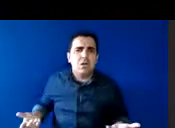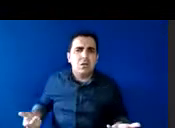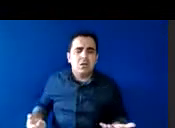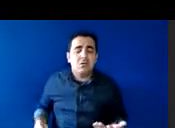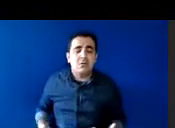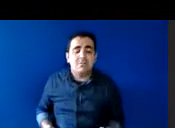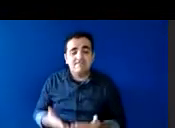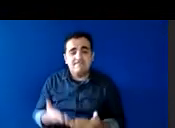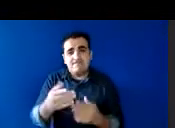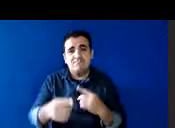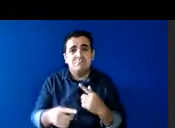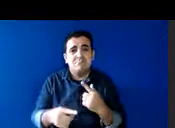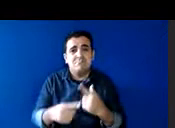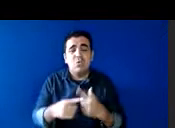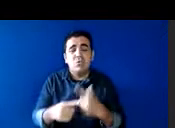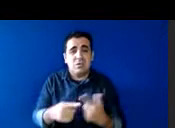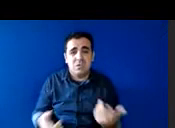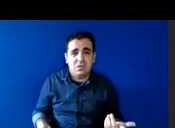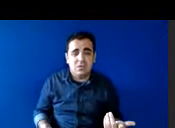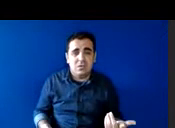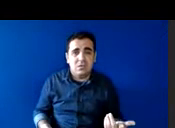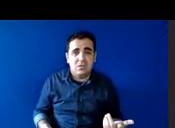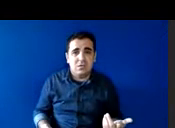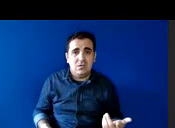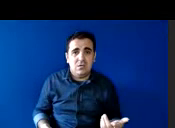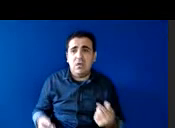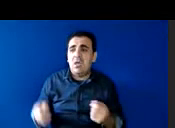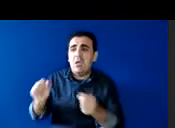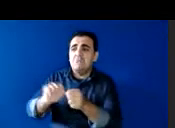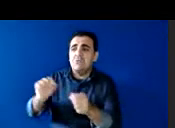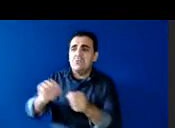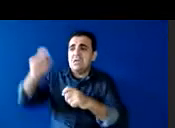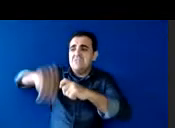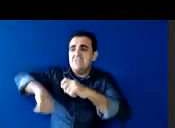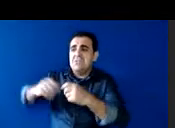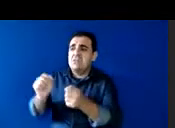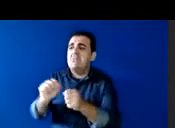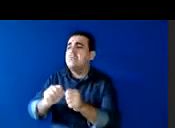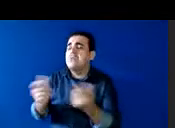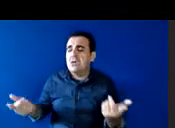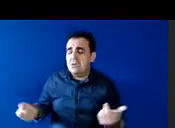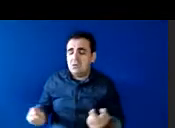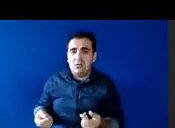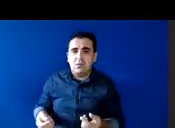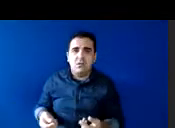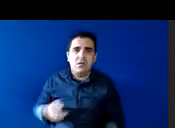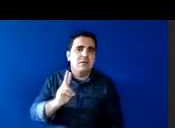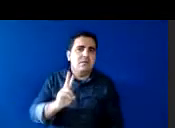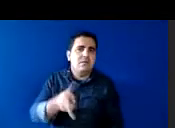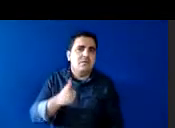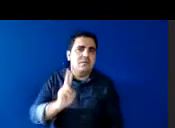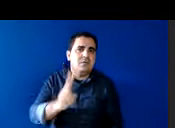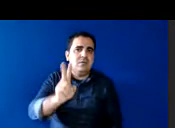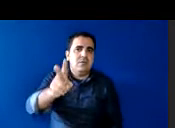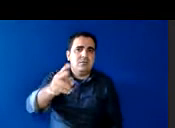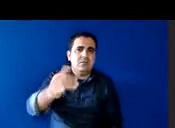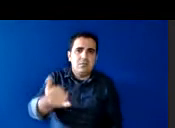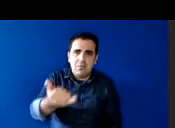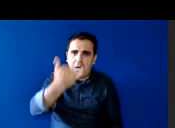que elas foram ter relação? Né? Então, é sempre a penalização